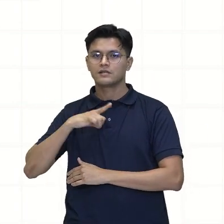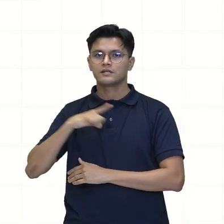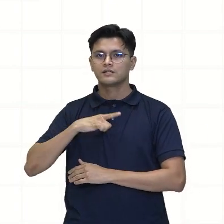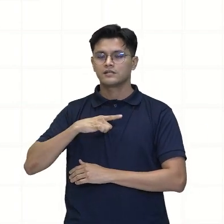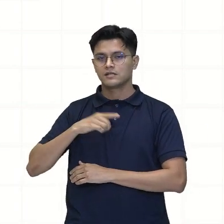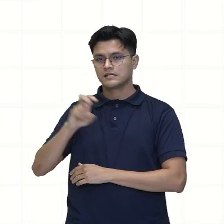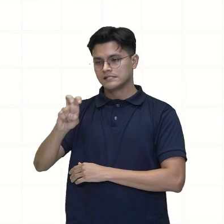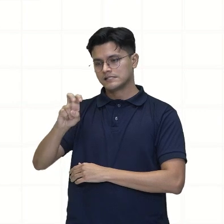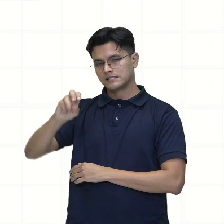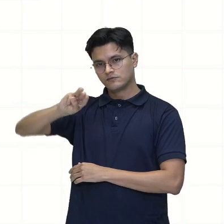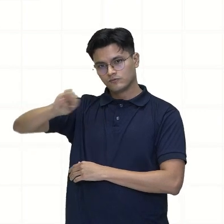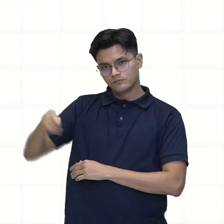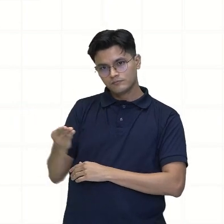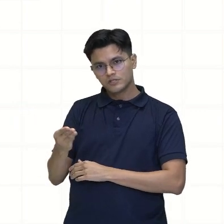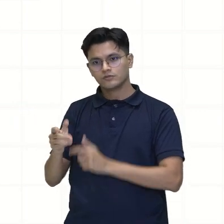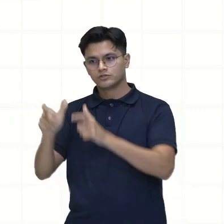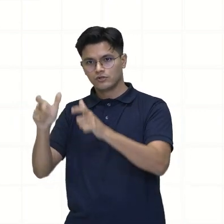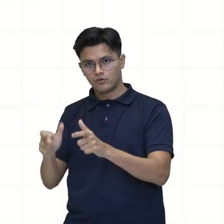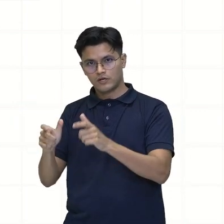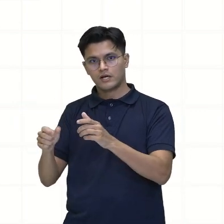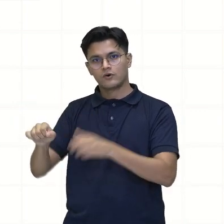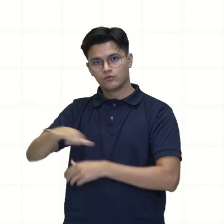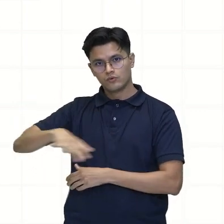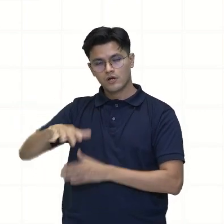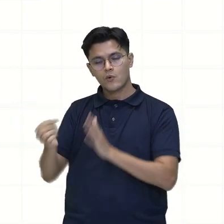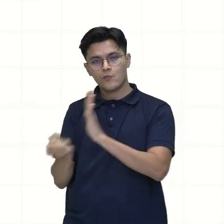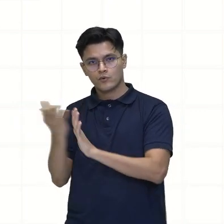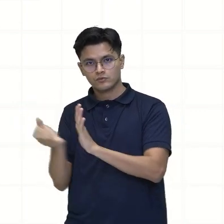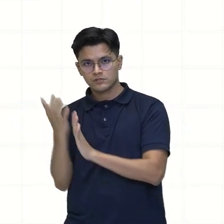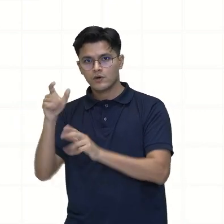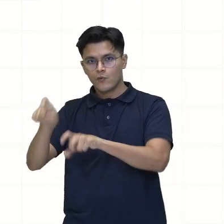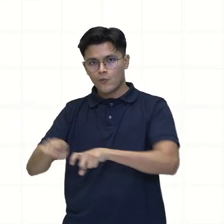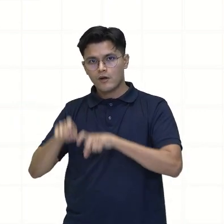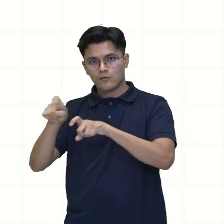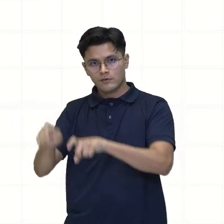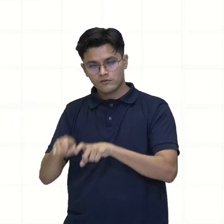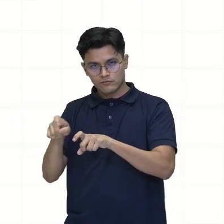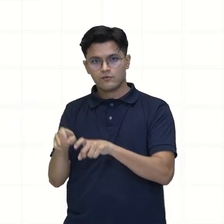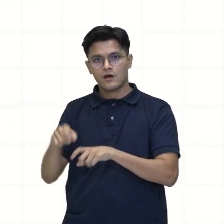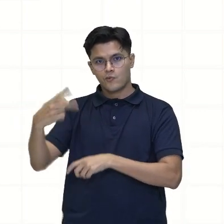estabelecimentos agropecuários no Brasil. Então, juntos, eles somam uma área de